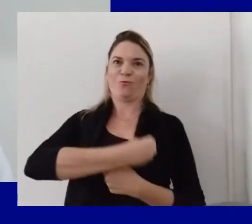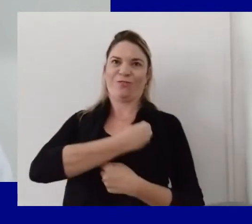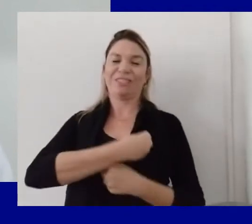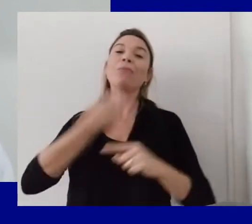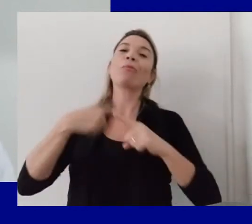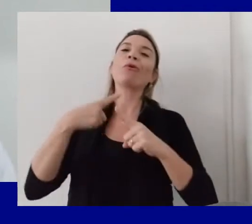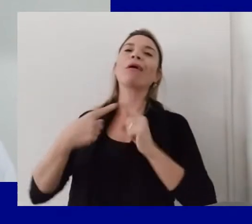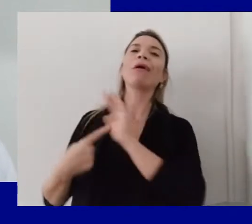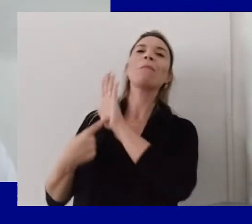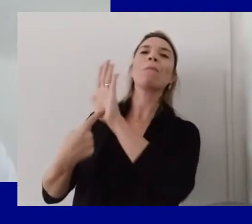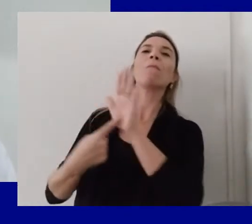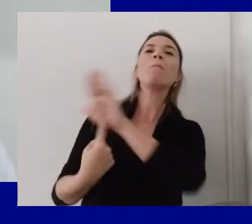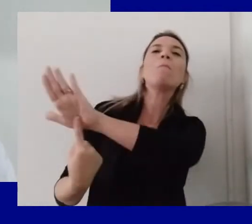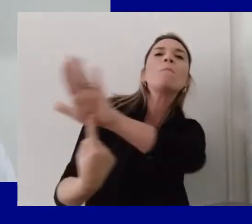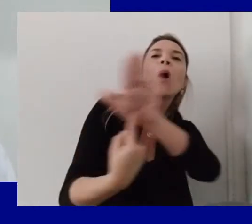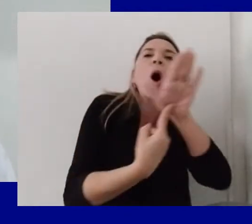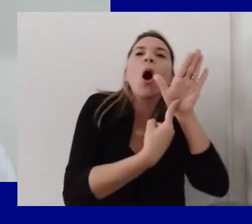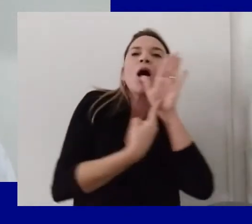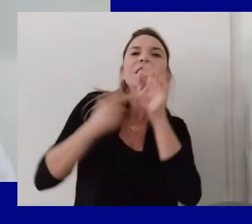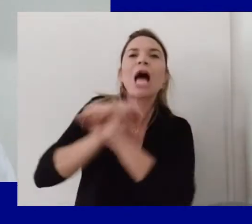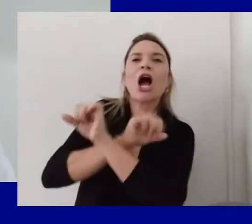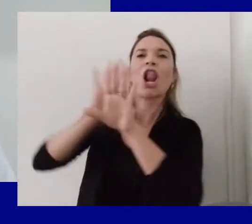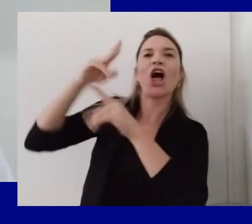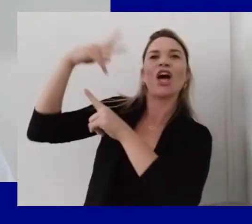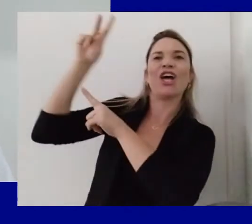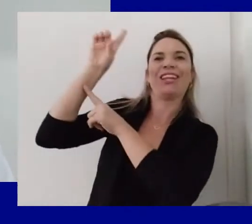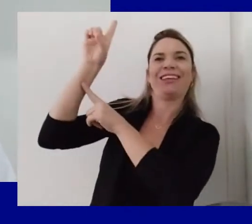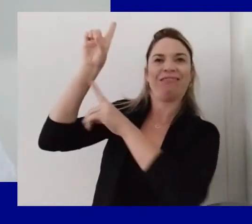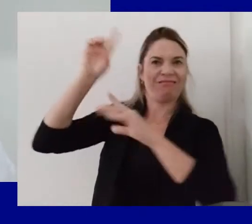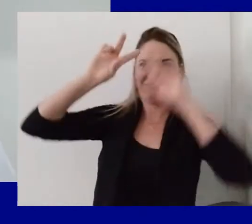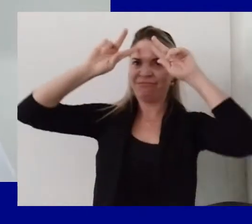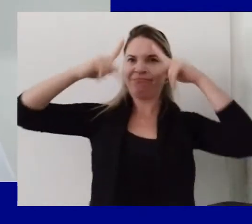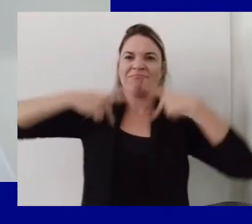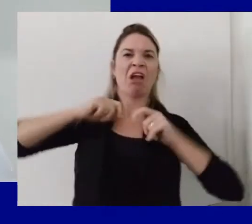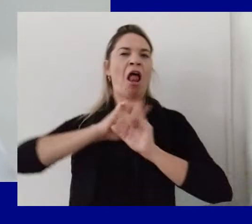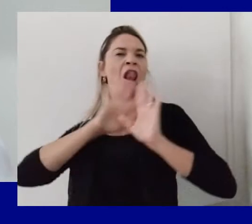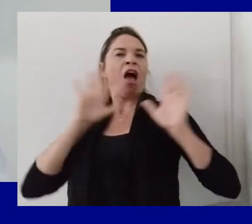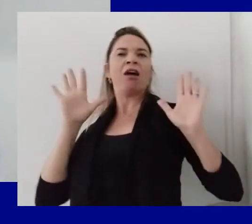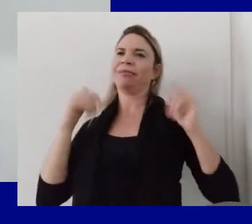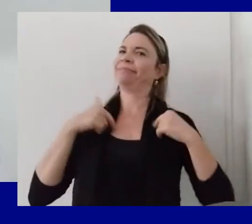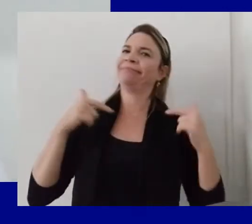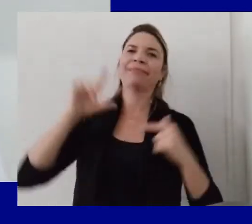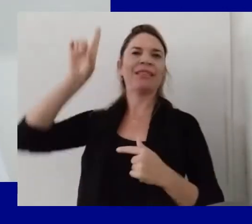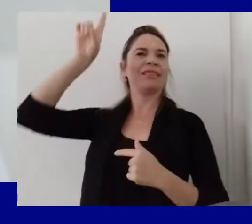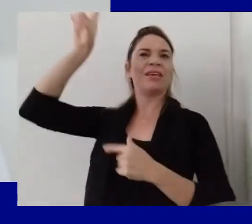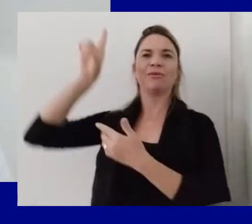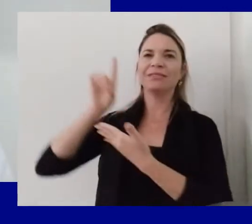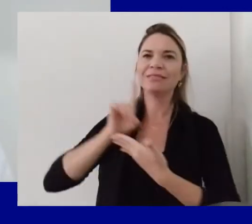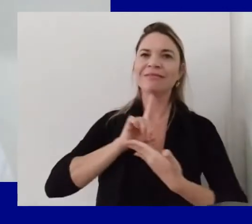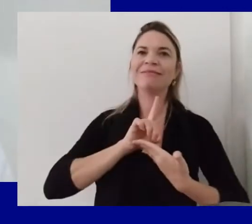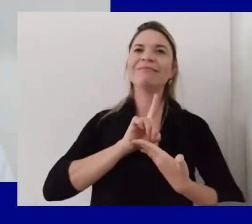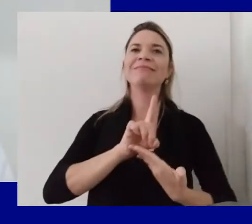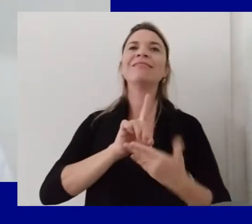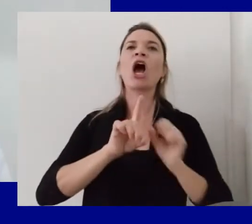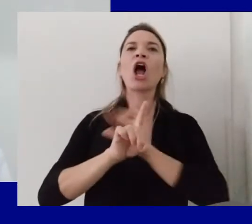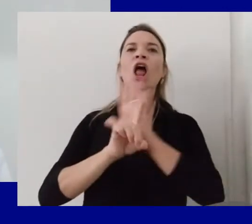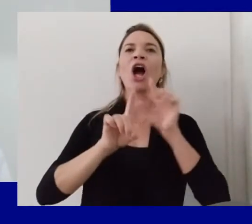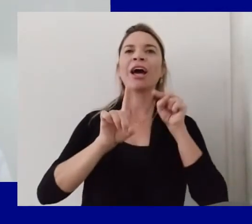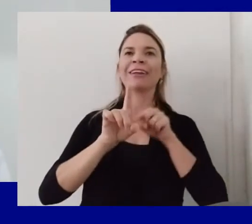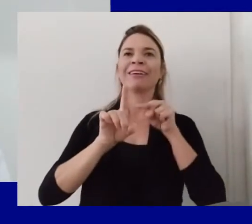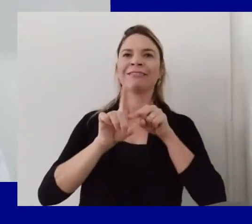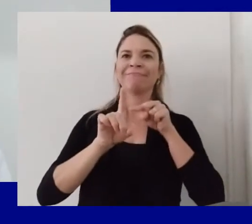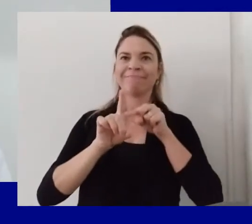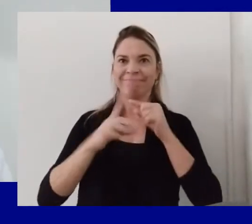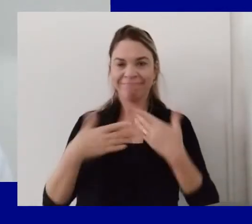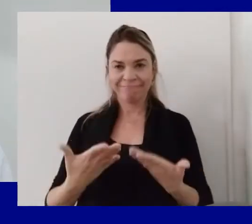Ele. Para que somente Ele seja exaltado. E nós dependamos mais dele. É assim que foi